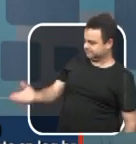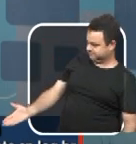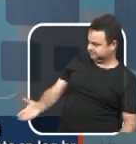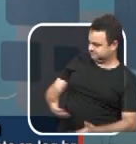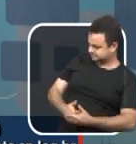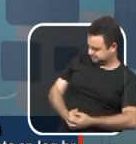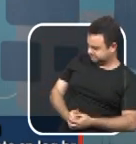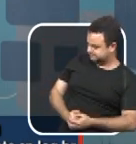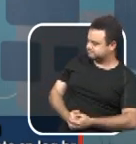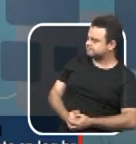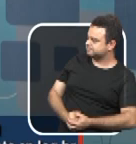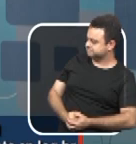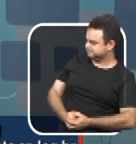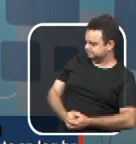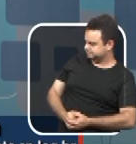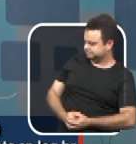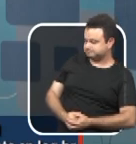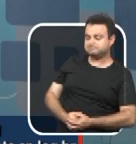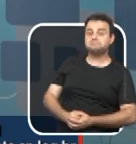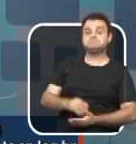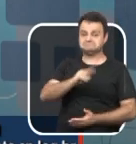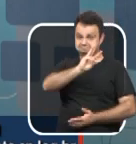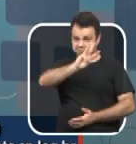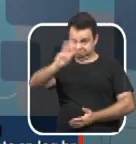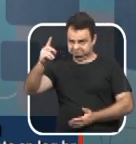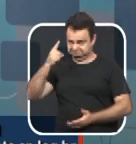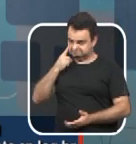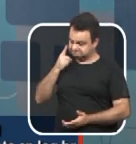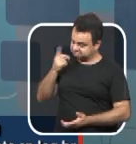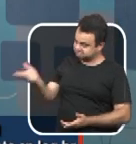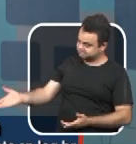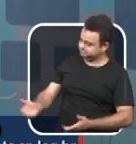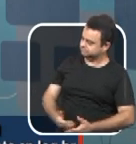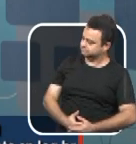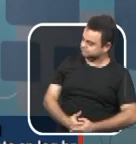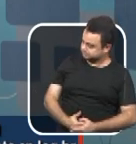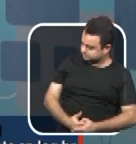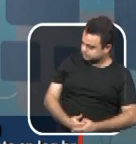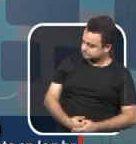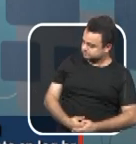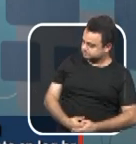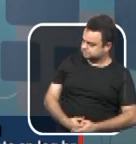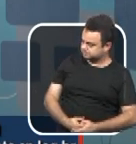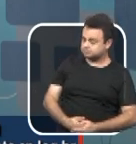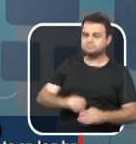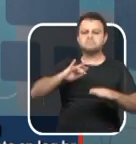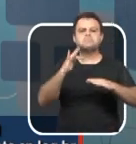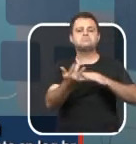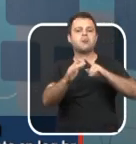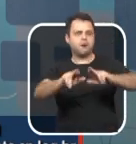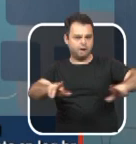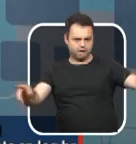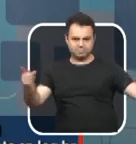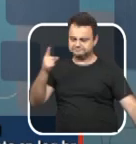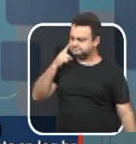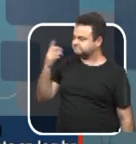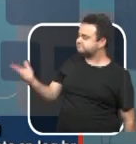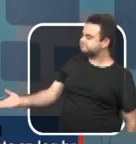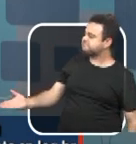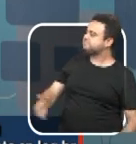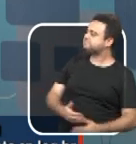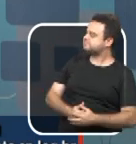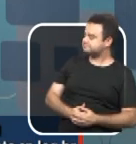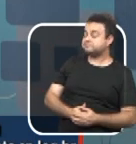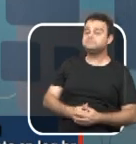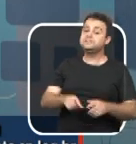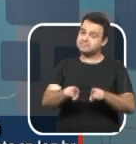28.2 em sinal aberto pelo site Rio preto.sp.leg.br pelas redes sociais do legislativo